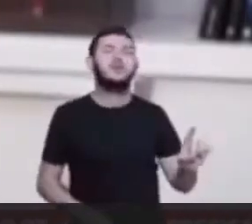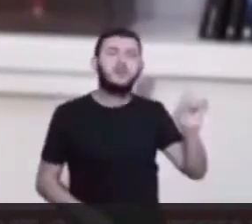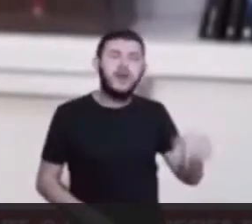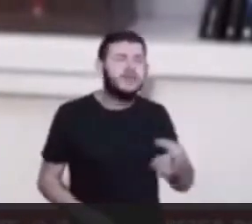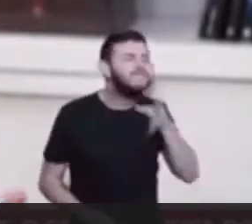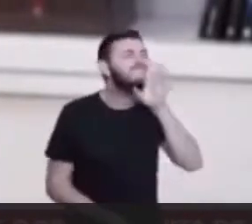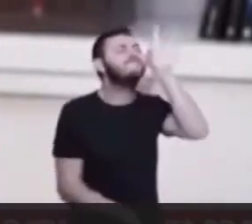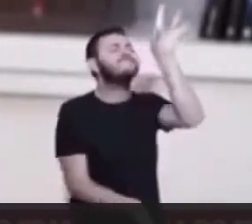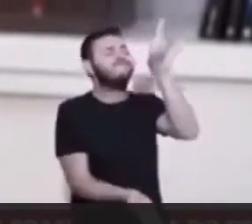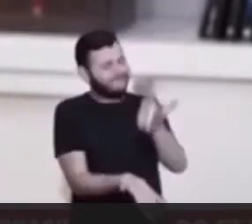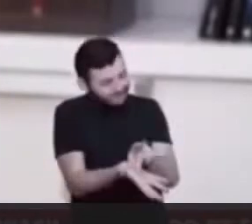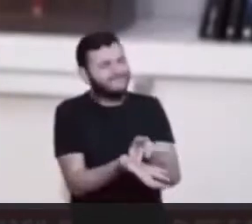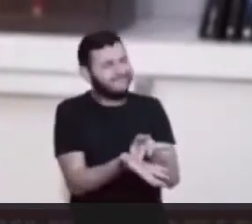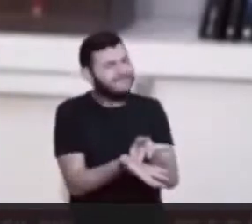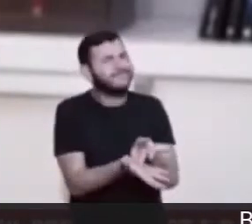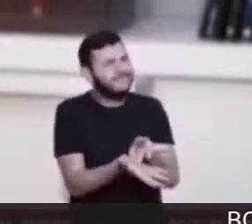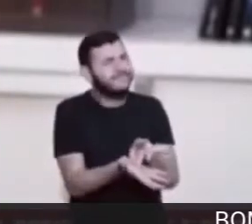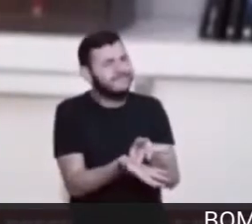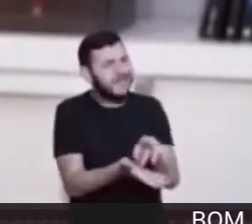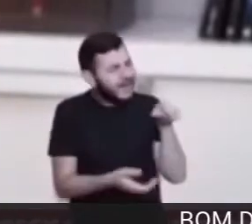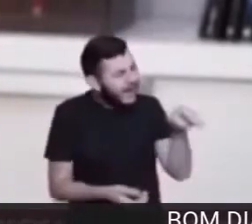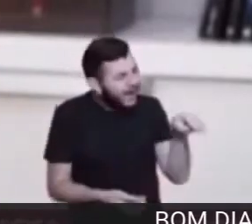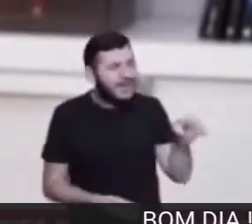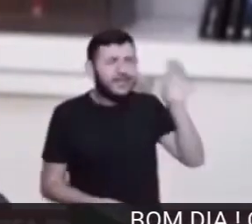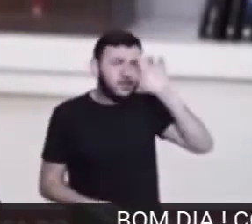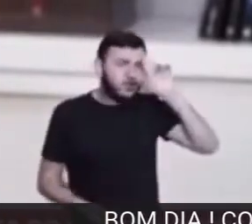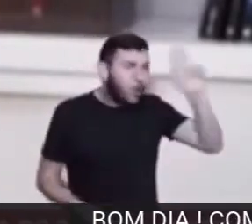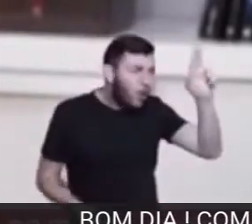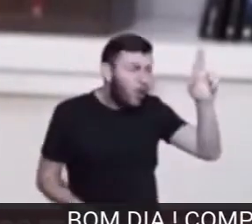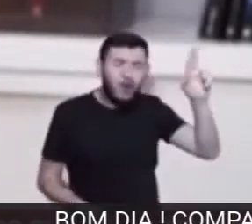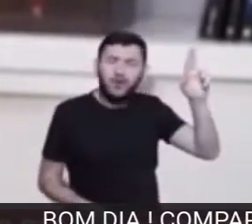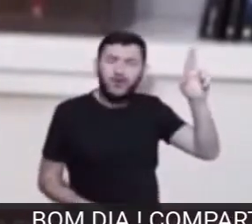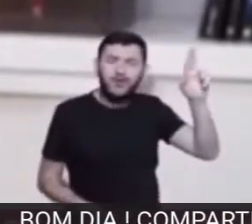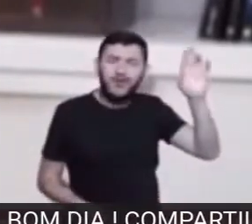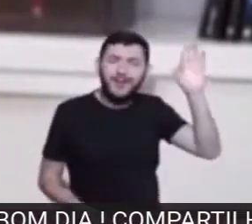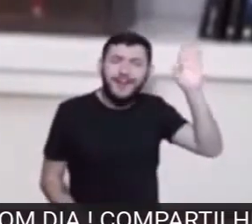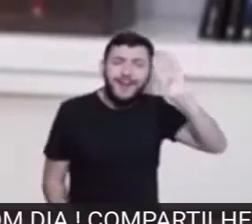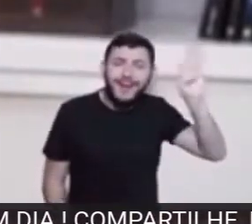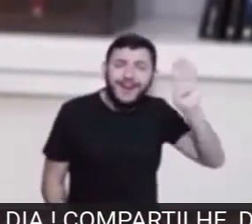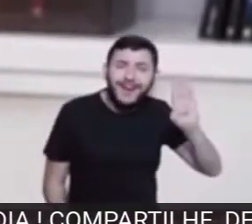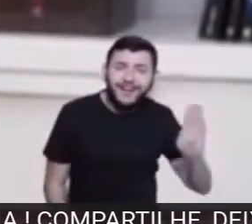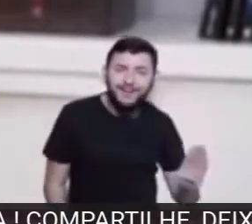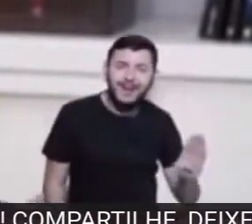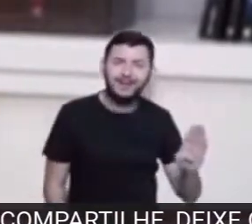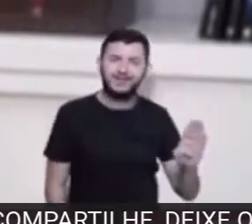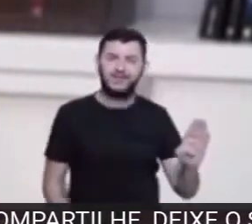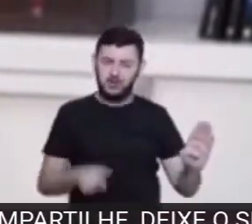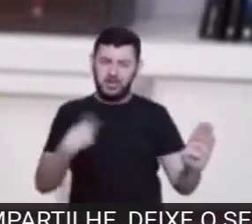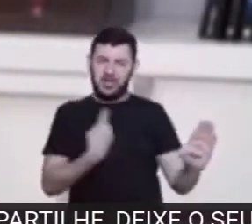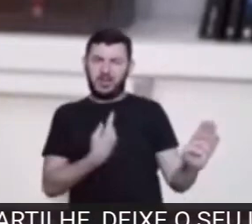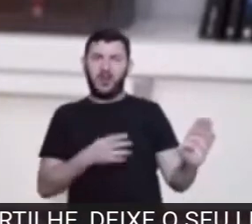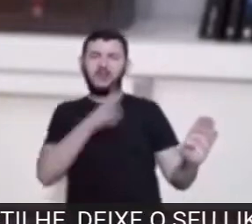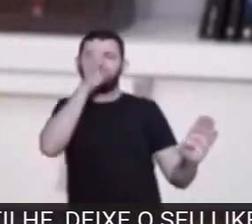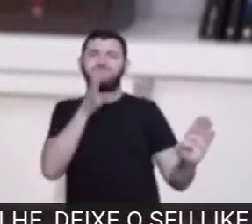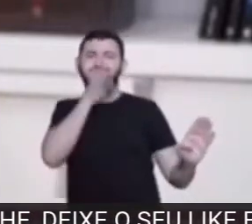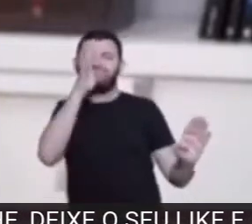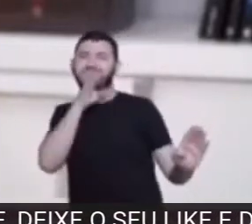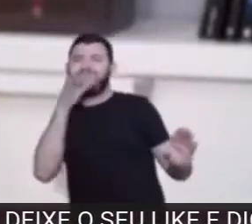reconhecidamente, de que eles eram dono do Brasil. Nós somos os intrusos. Nós que entramos